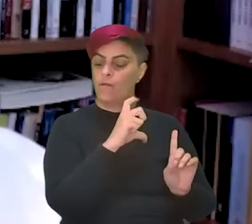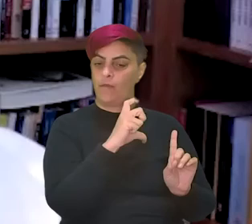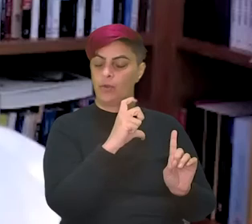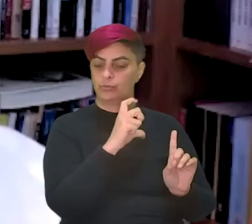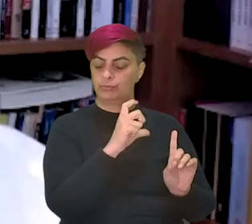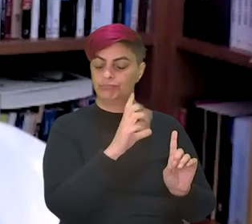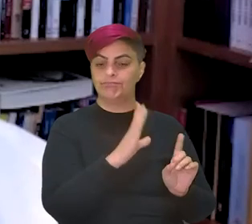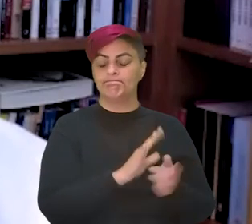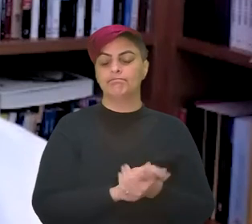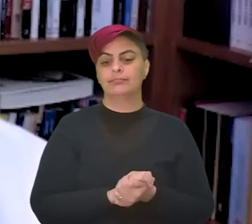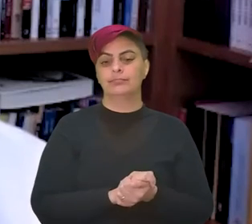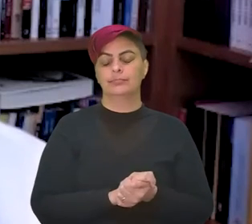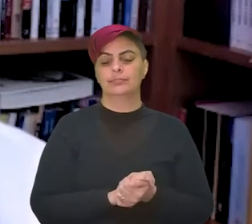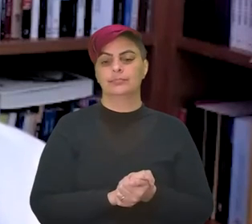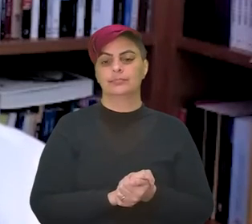fotógrafo, né?